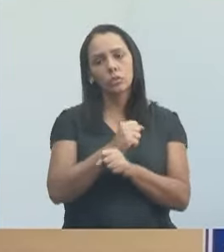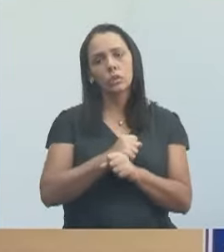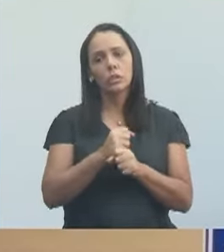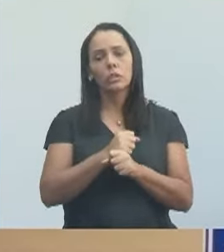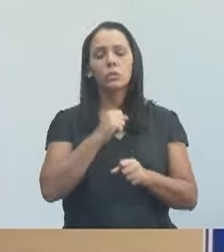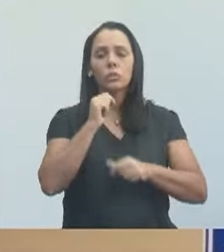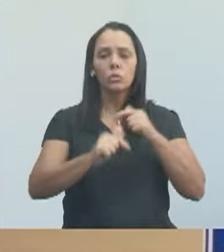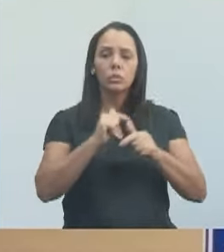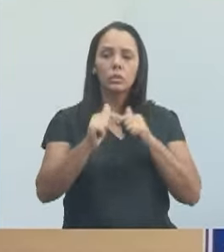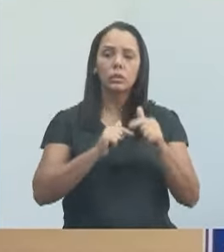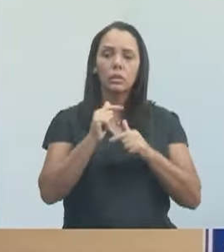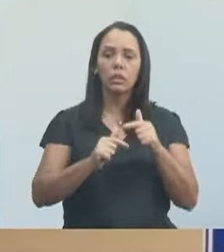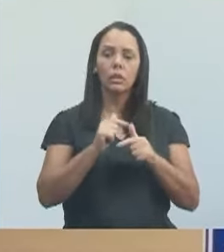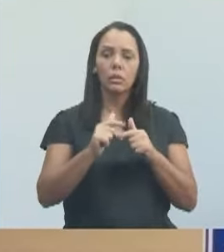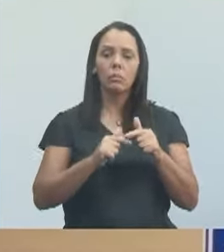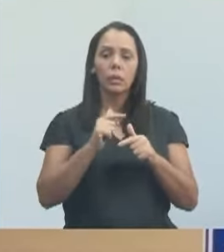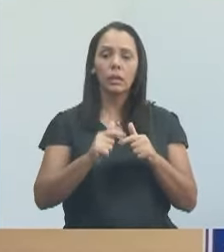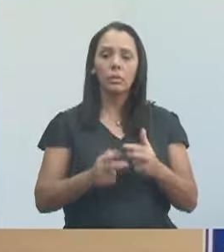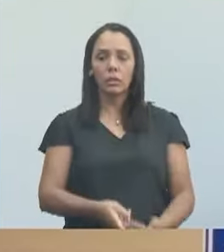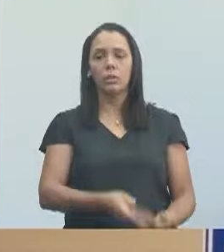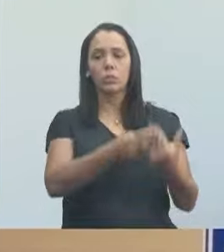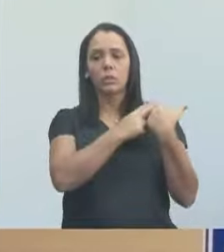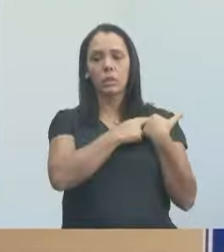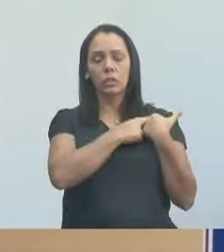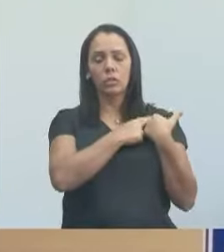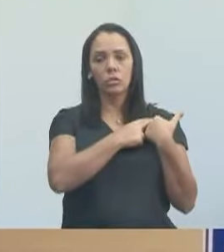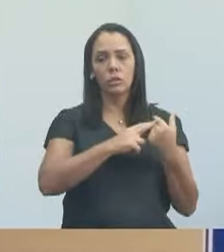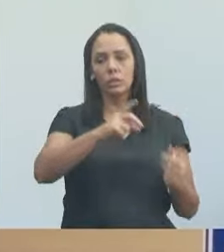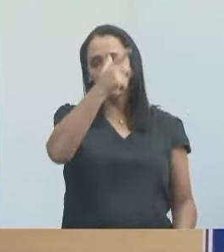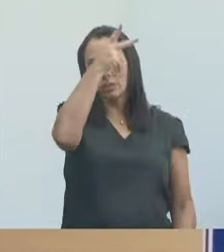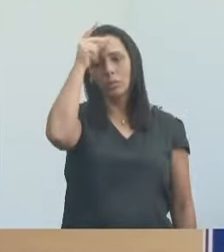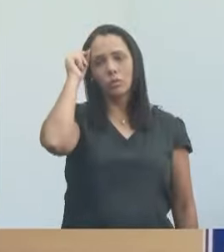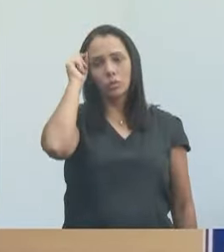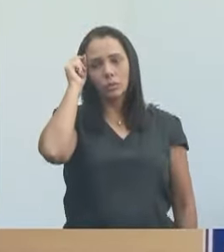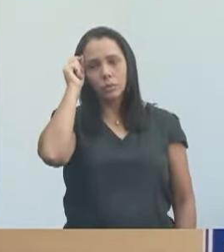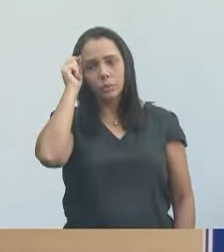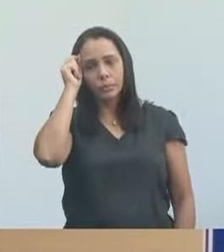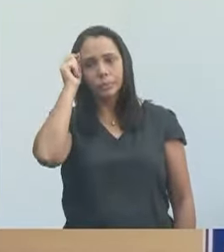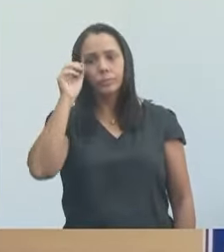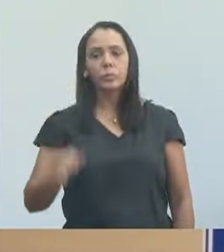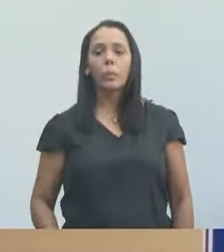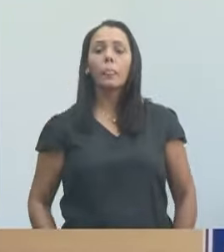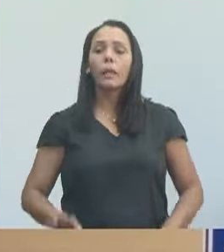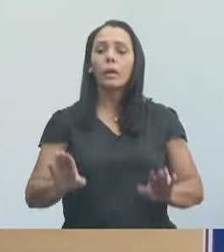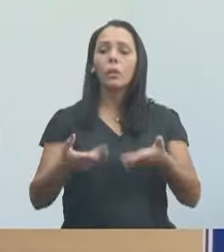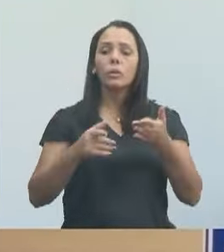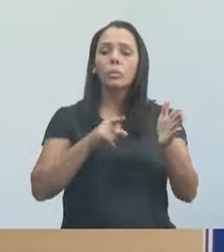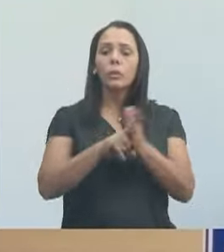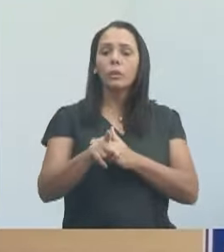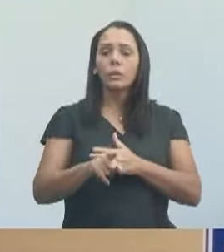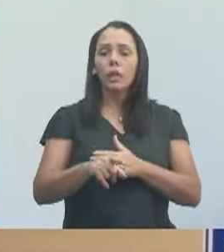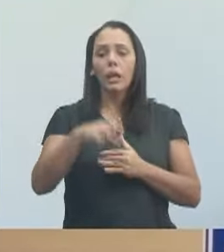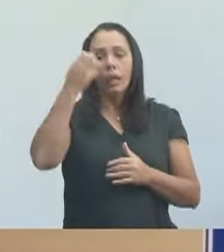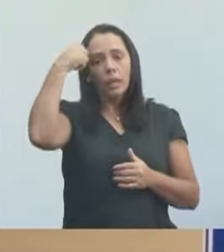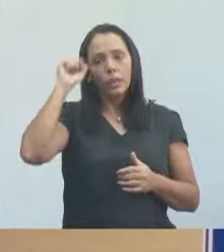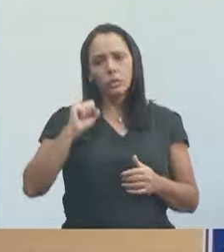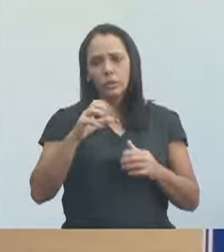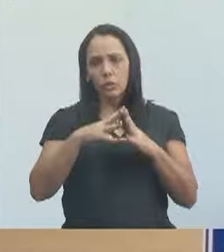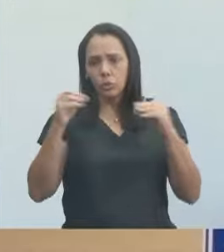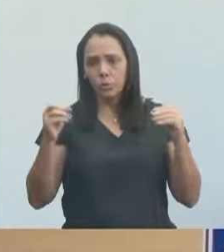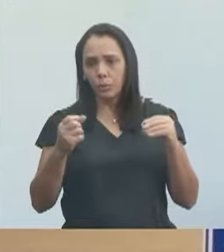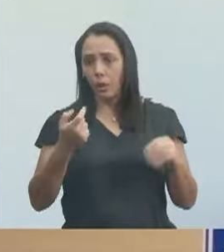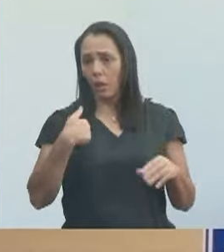poder não faz, o poder público. Aí eu pergunto, quando você perguntar assim, cadê a Sônia? Ela sumiu? Não, eu não sumi. Quem some é o executivo, não sou eu,